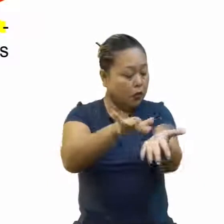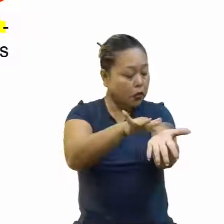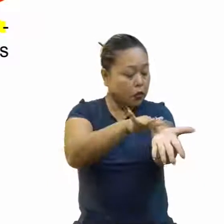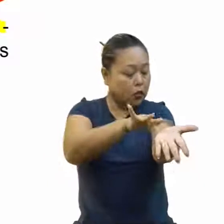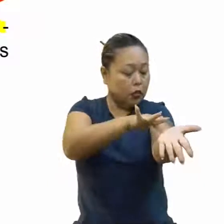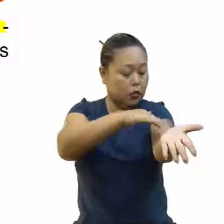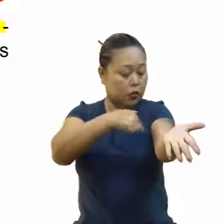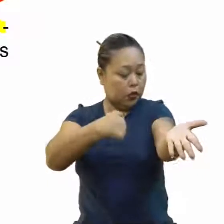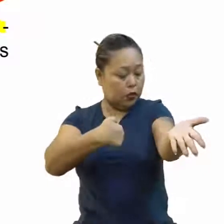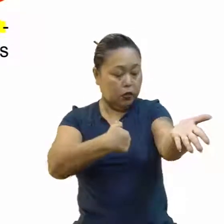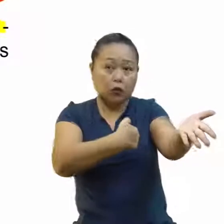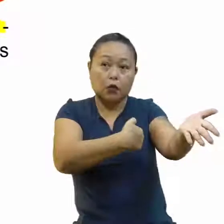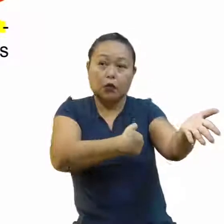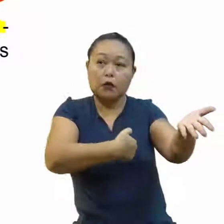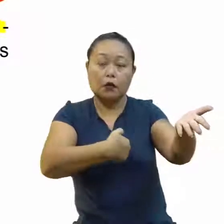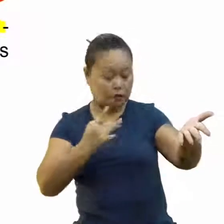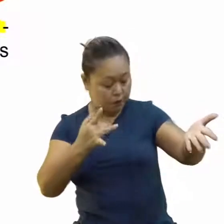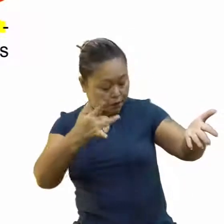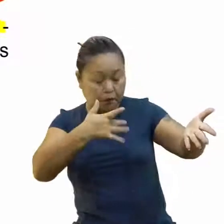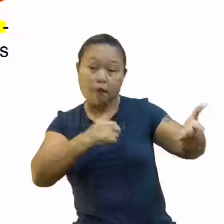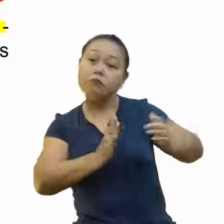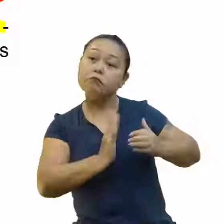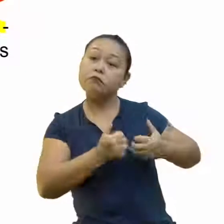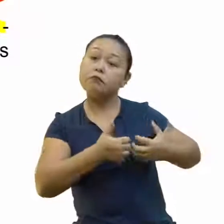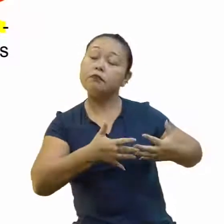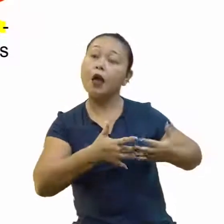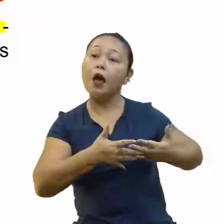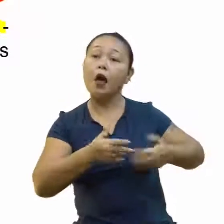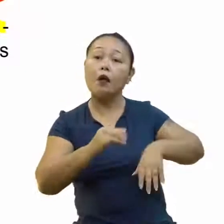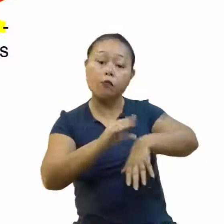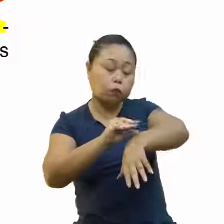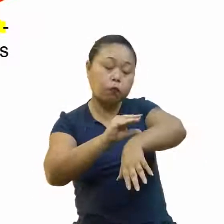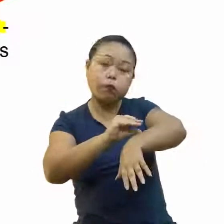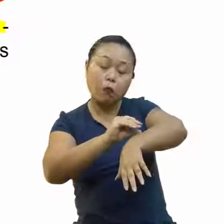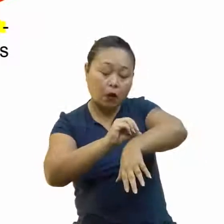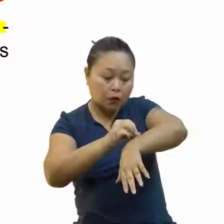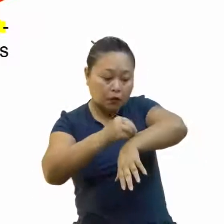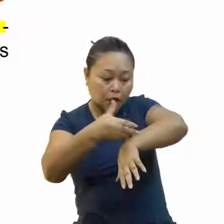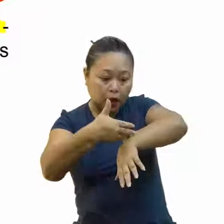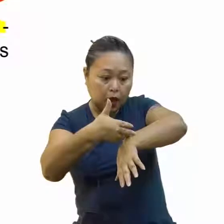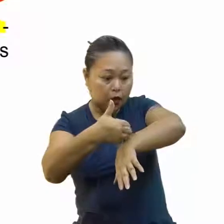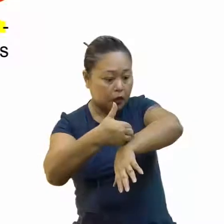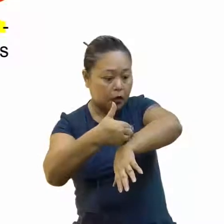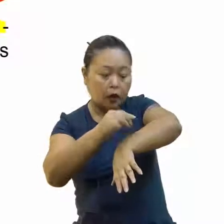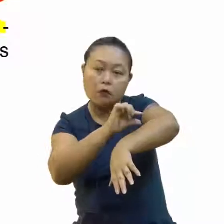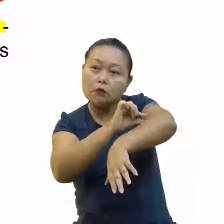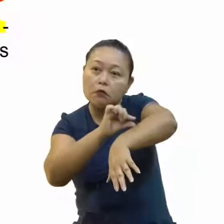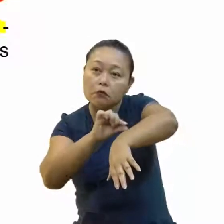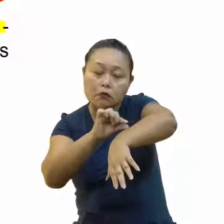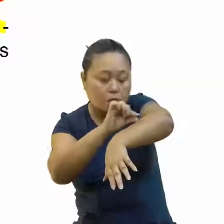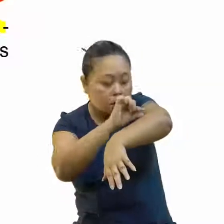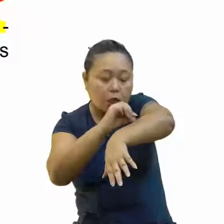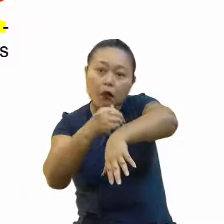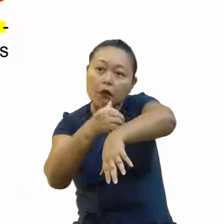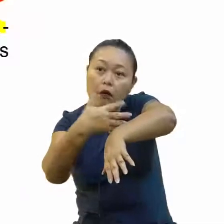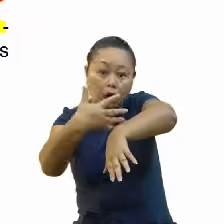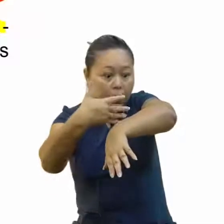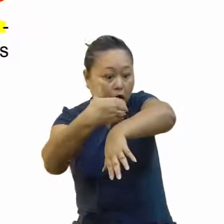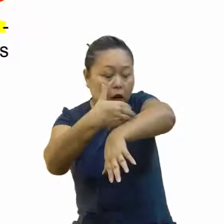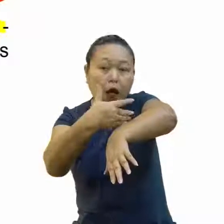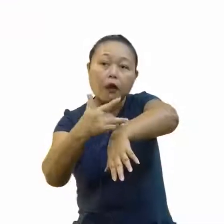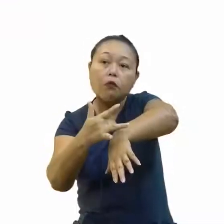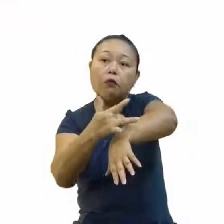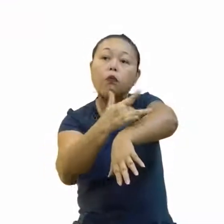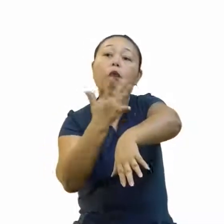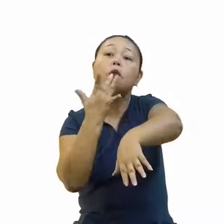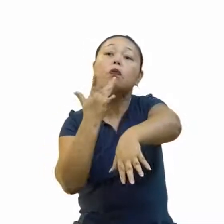sua artéria e levando toda a gordura e abrindo lá o diâmetro das suas artérias, ok? Vamos